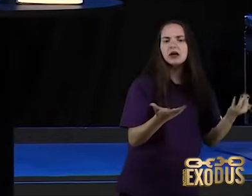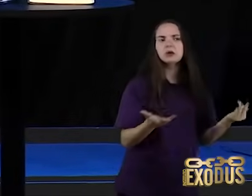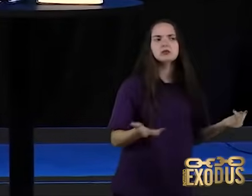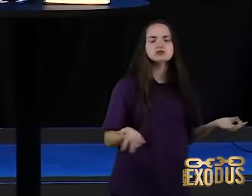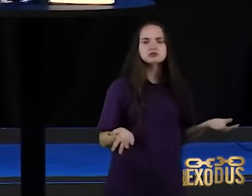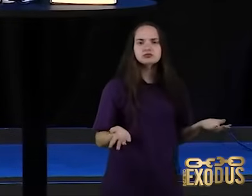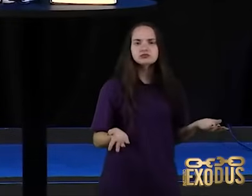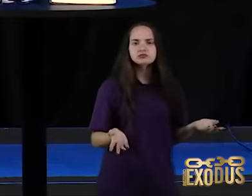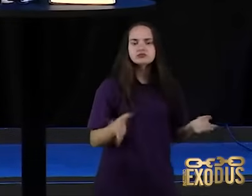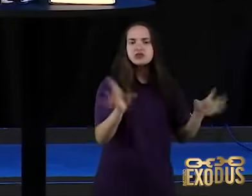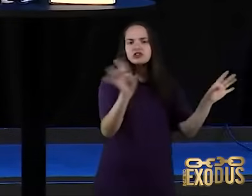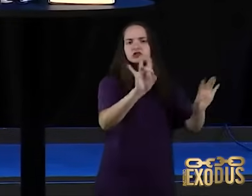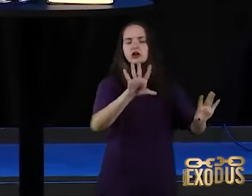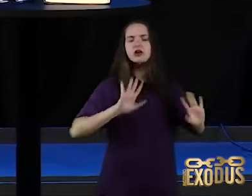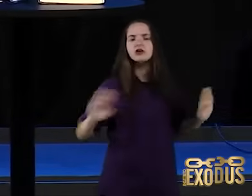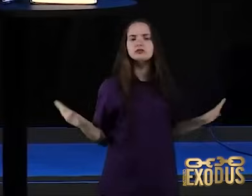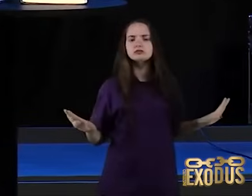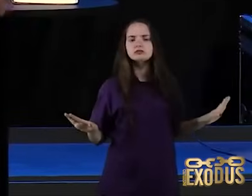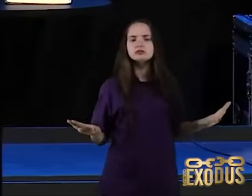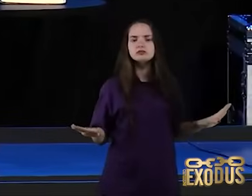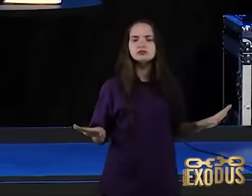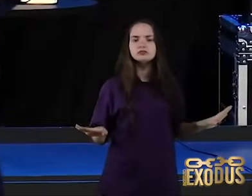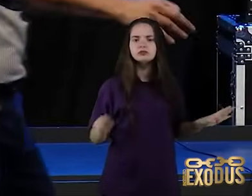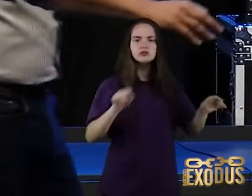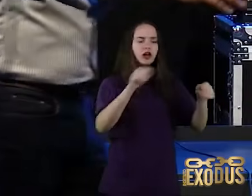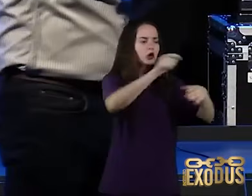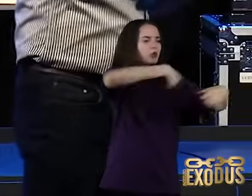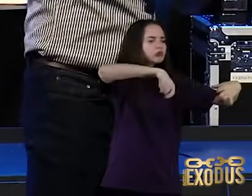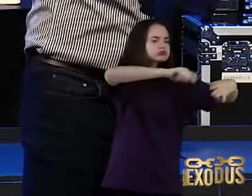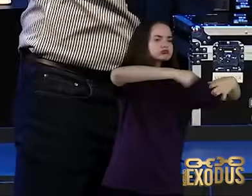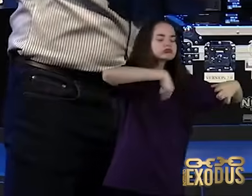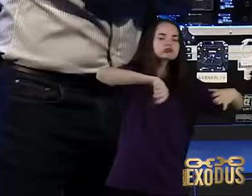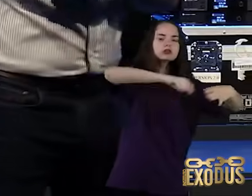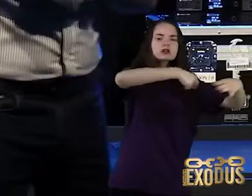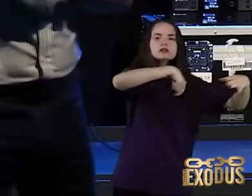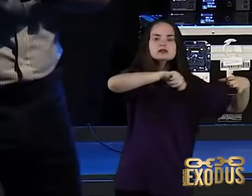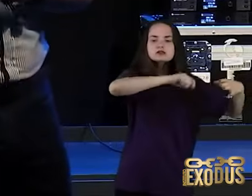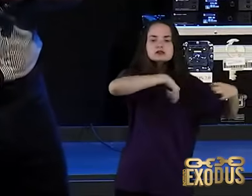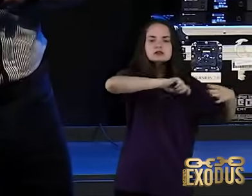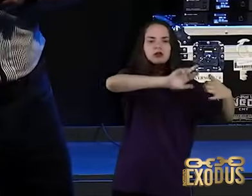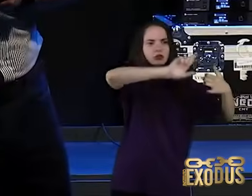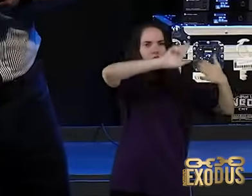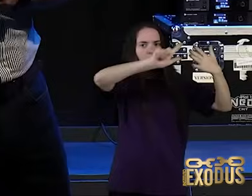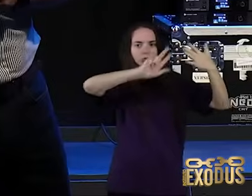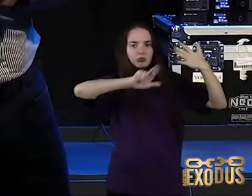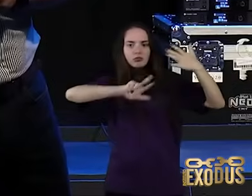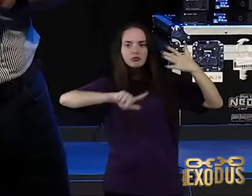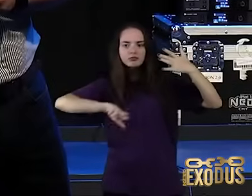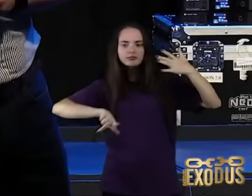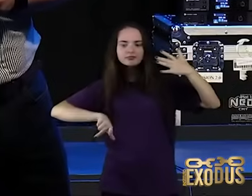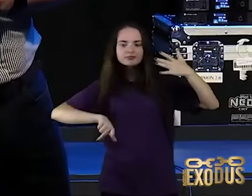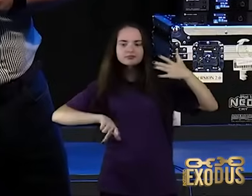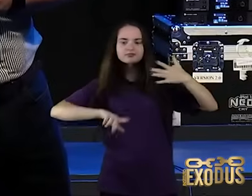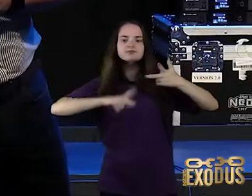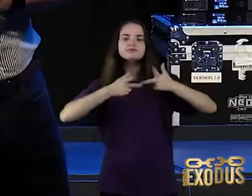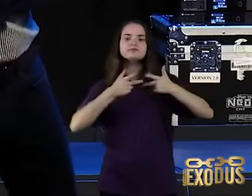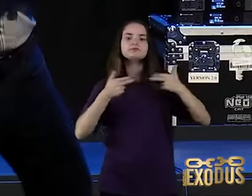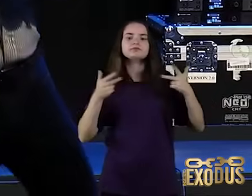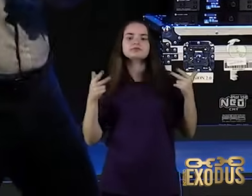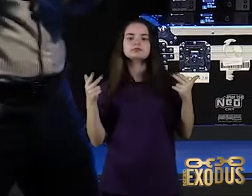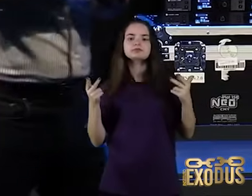forma fazendo pão francês fazendo rosquinha fazendo brioche fazendo kin Como é que chama você chama